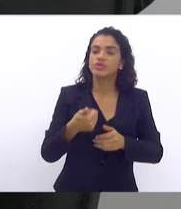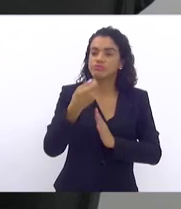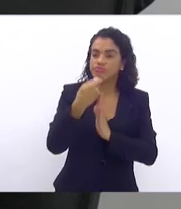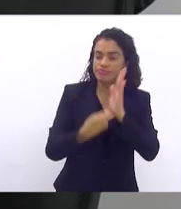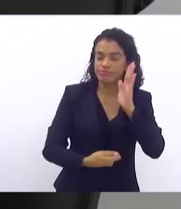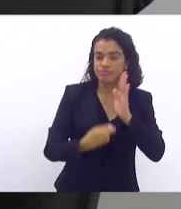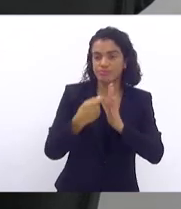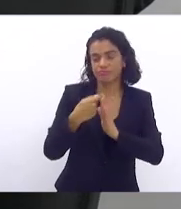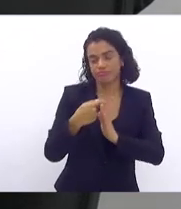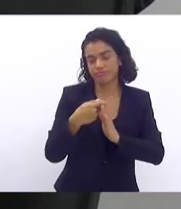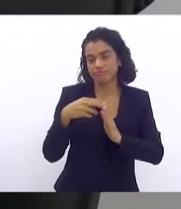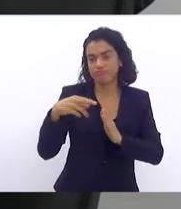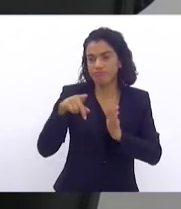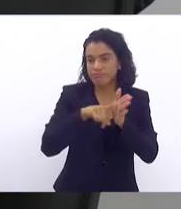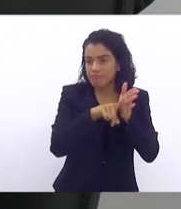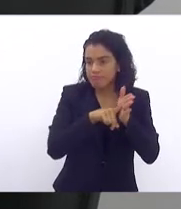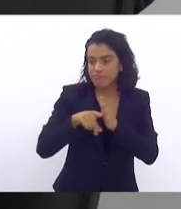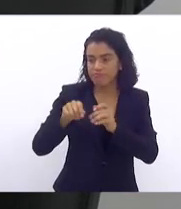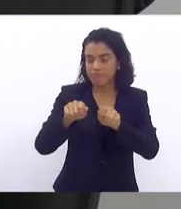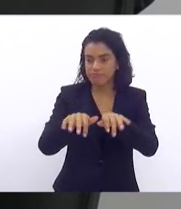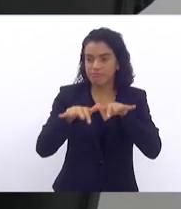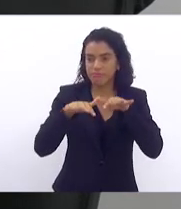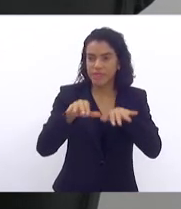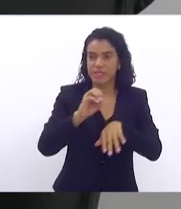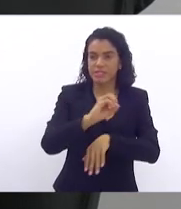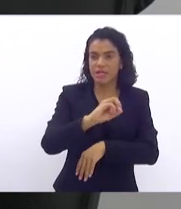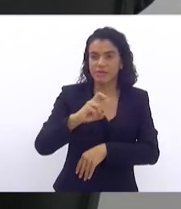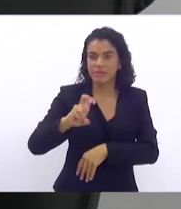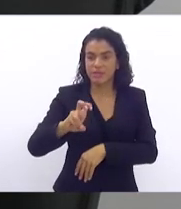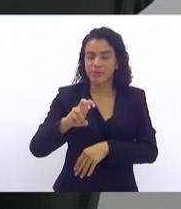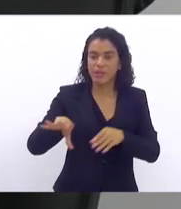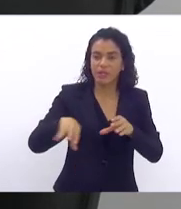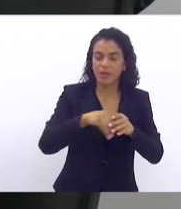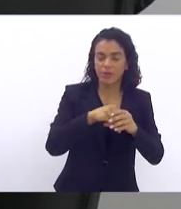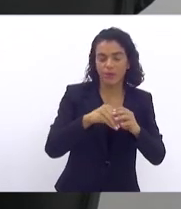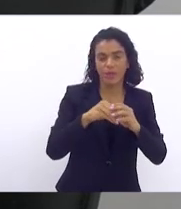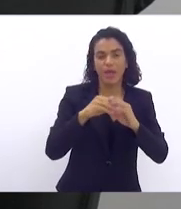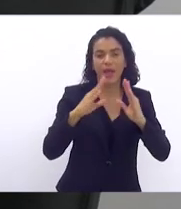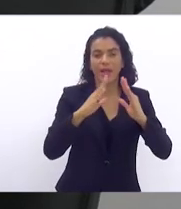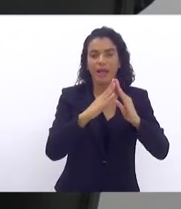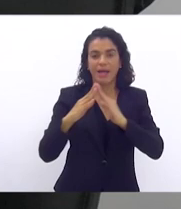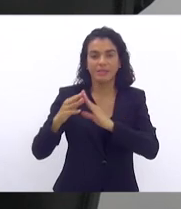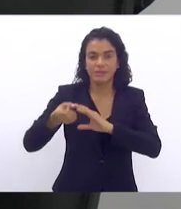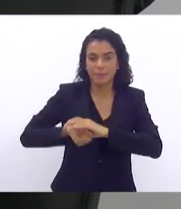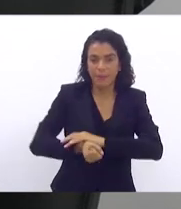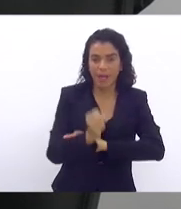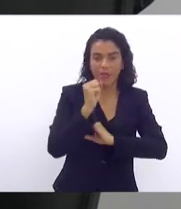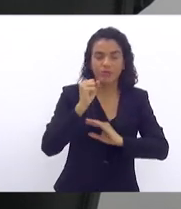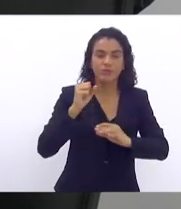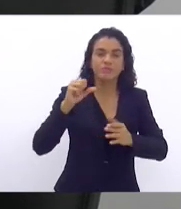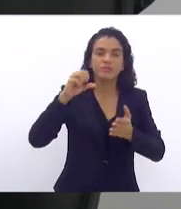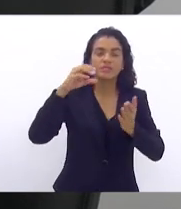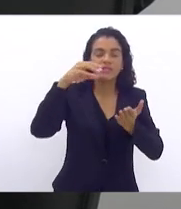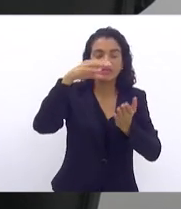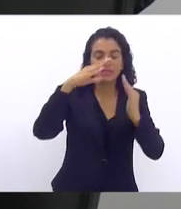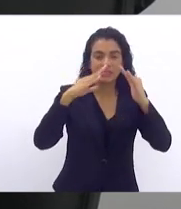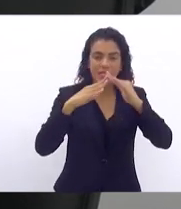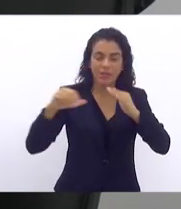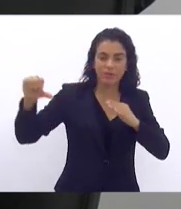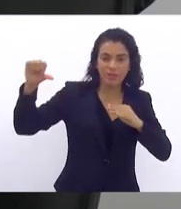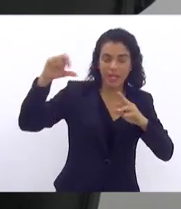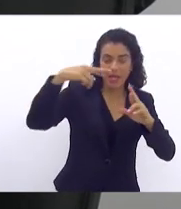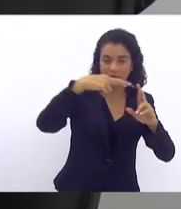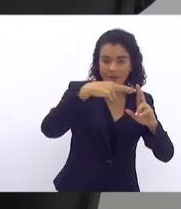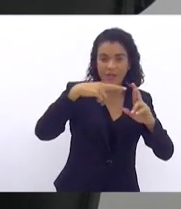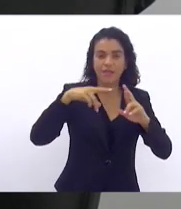de Inquérito, instituída pela Resolução 05 de 2019, que inclui a criação de casas de parto e centros de parto normal como